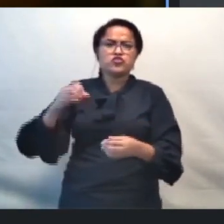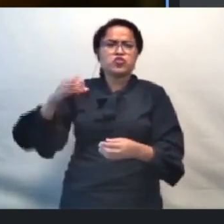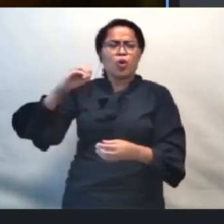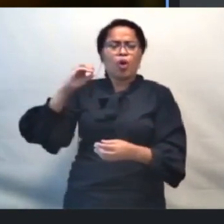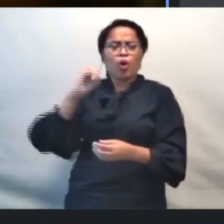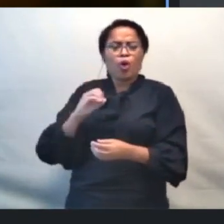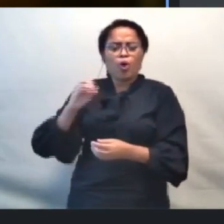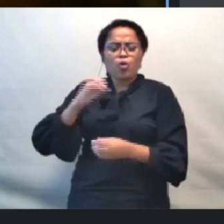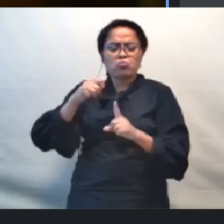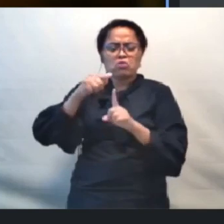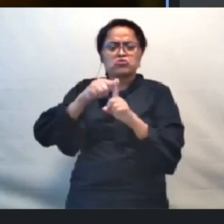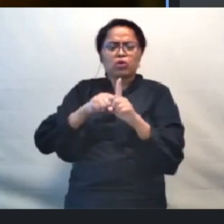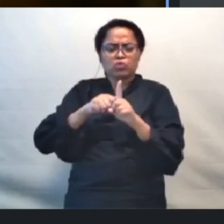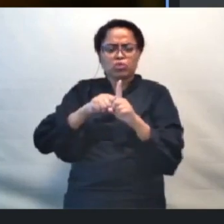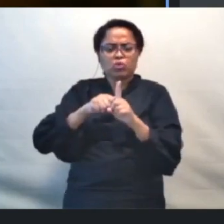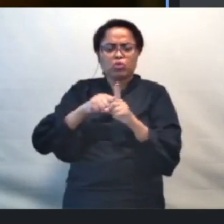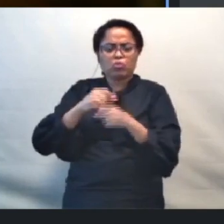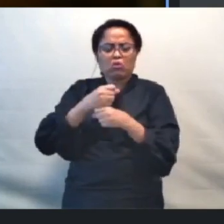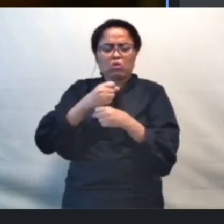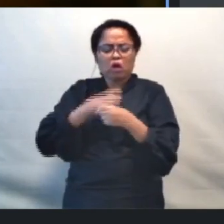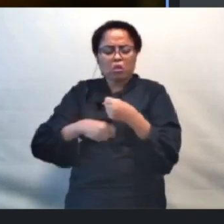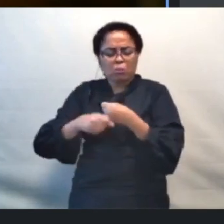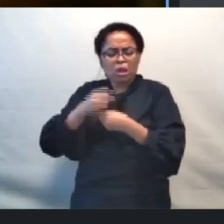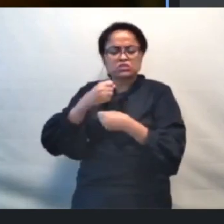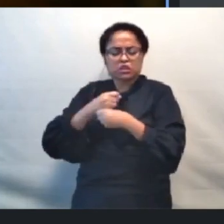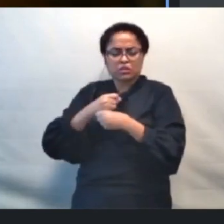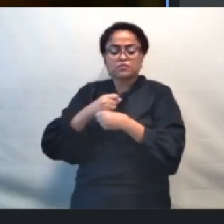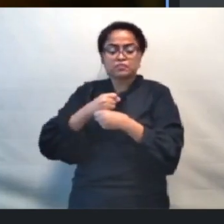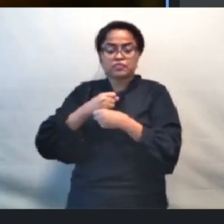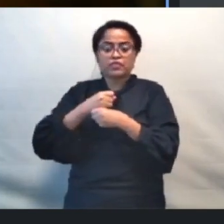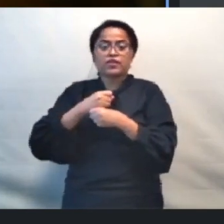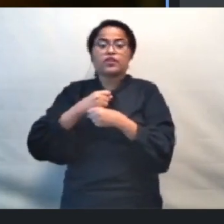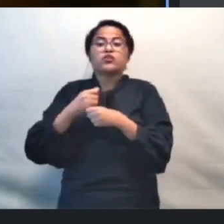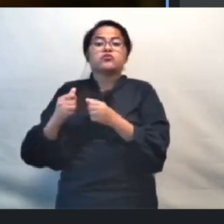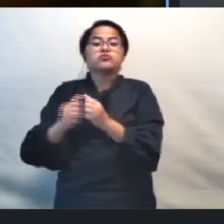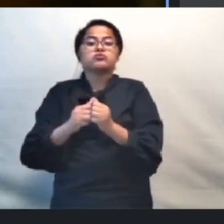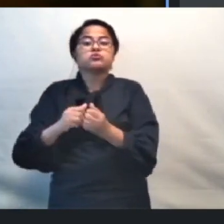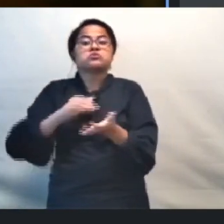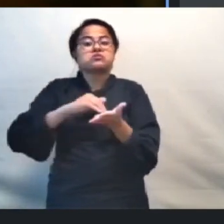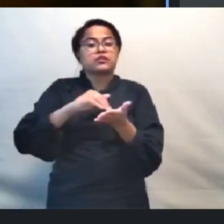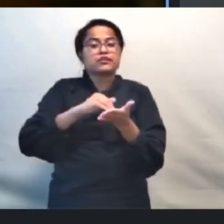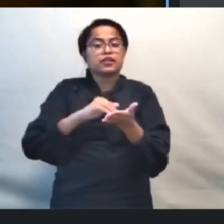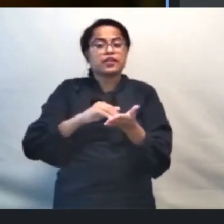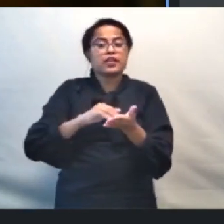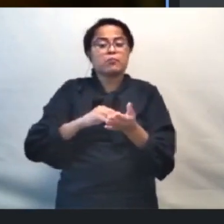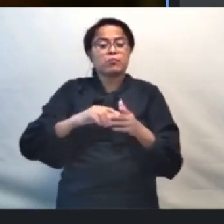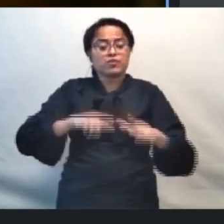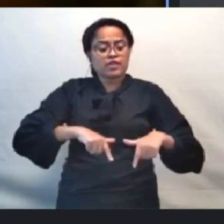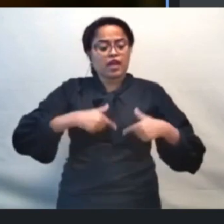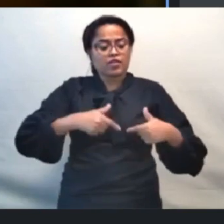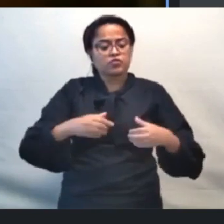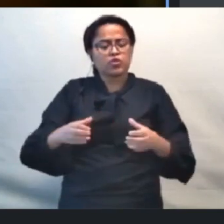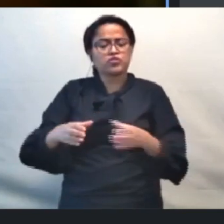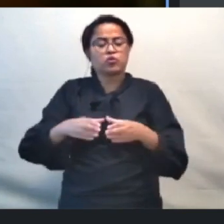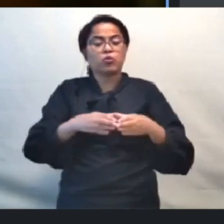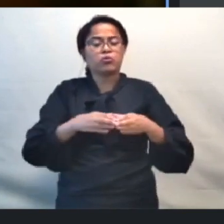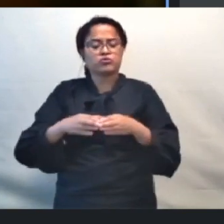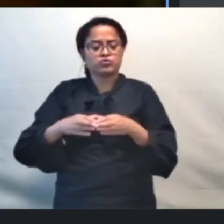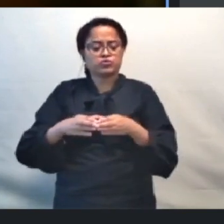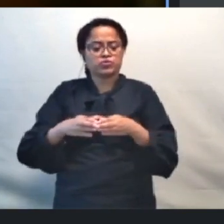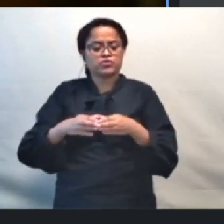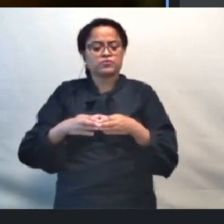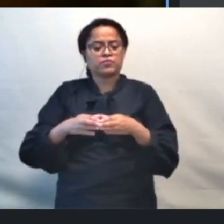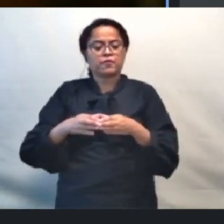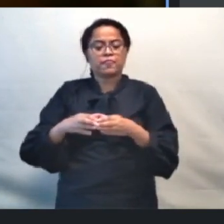trabalhando conjuntamente todas essas secretarias exatamente para fazer as ações conjuntas, né? As nossas ações, nossos agentes comunitários de